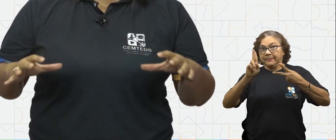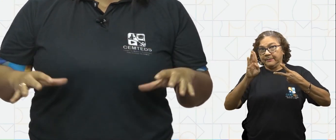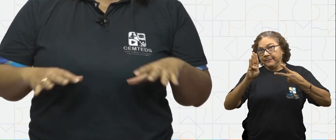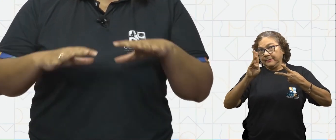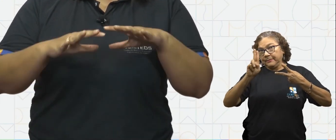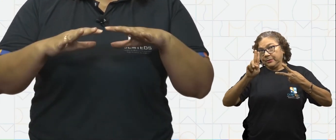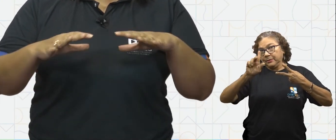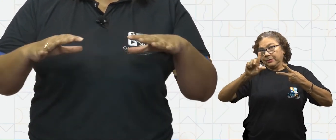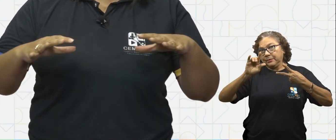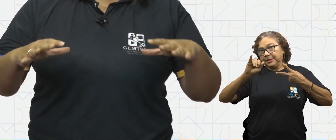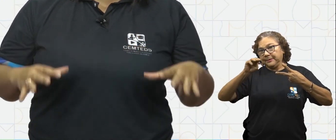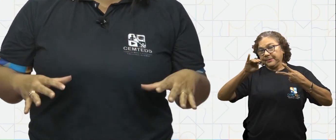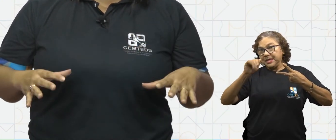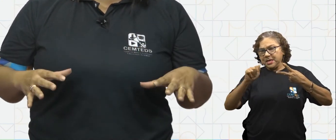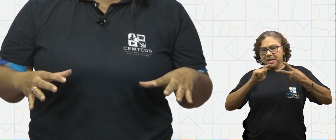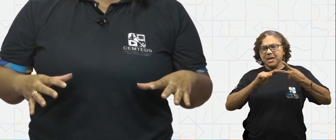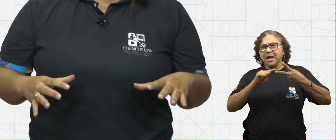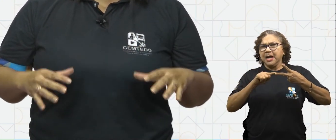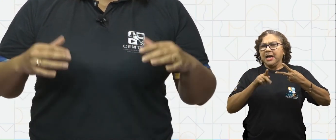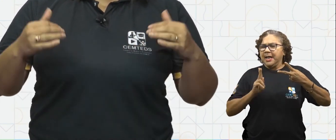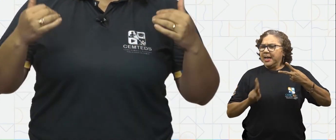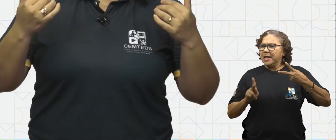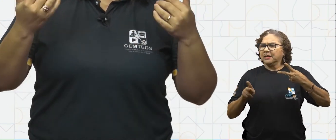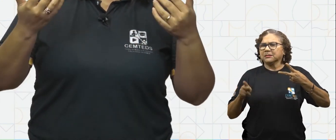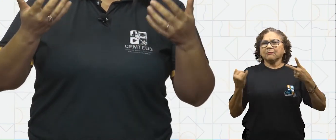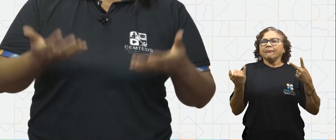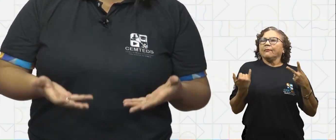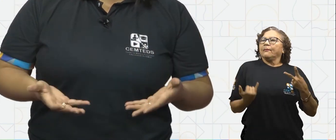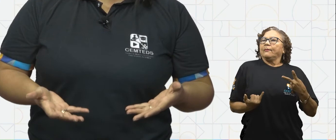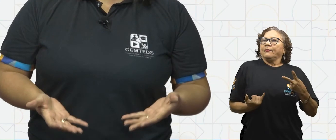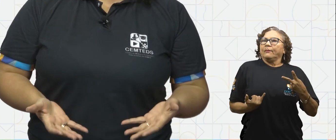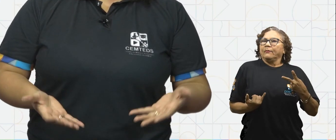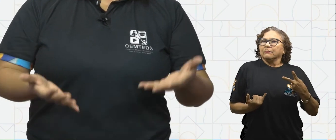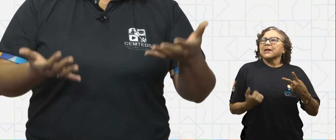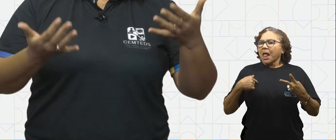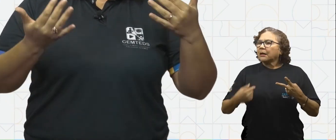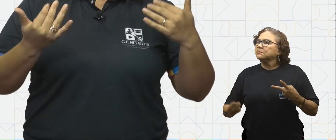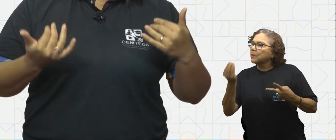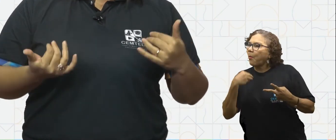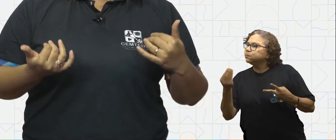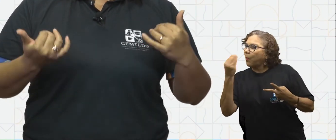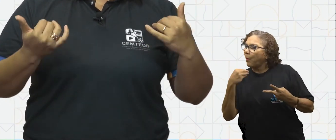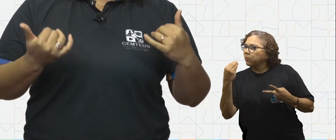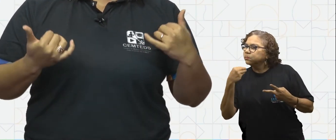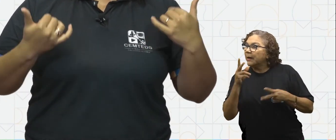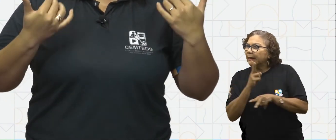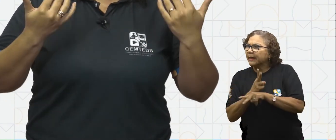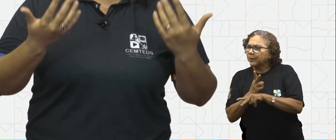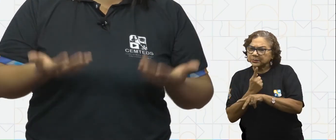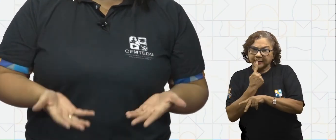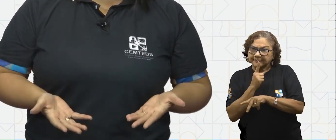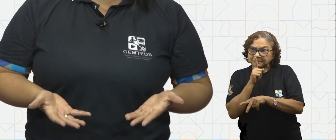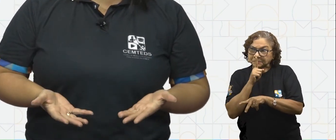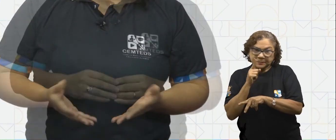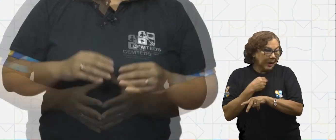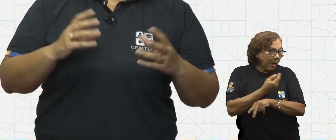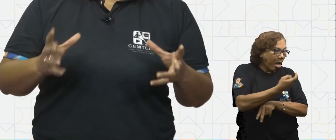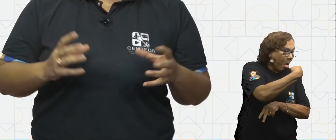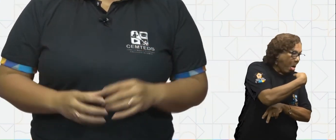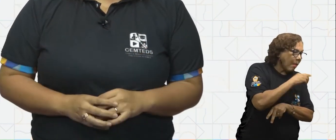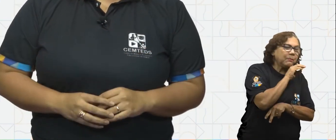Elas normalmente mantêm o peso, embora ela também faça aquele processo de comer e provocar o